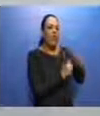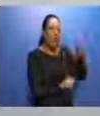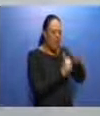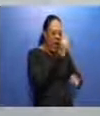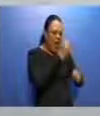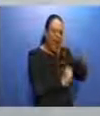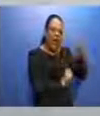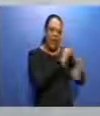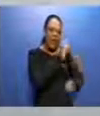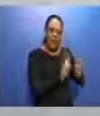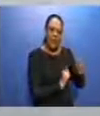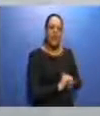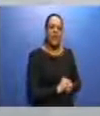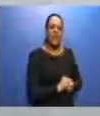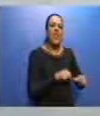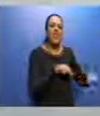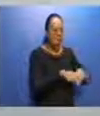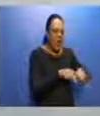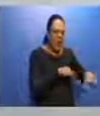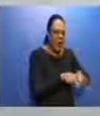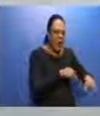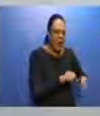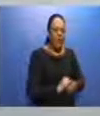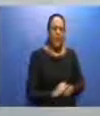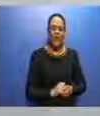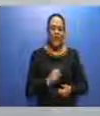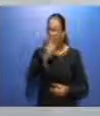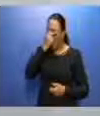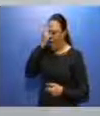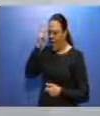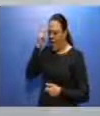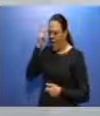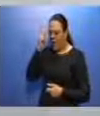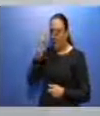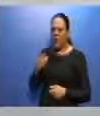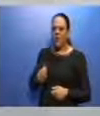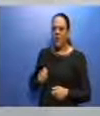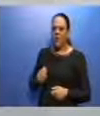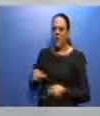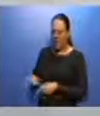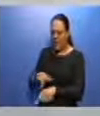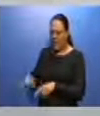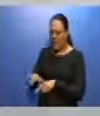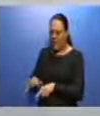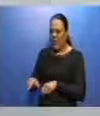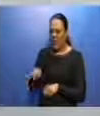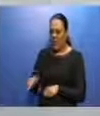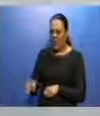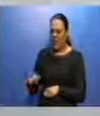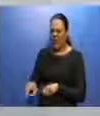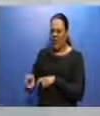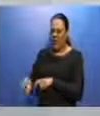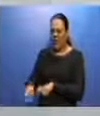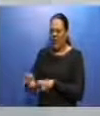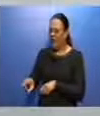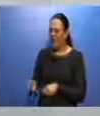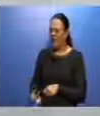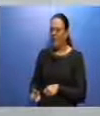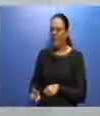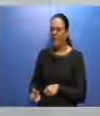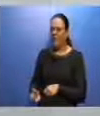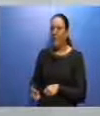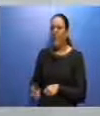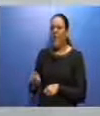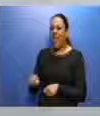nas cidades peço com que as pessoas migrassem do campo em direção à cidade em busca de empregos né de acesso a uma